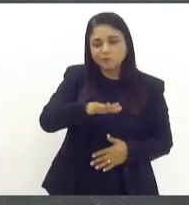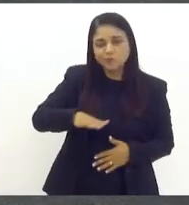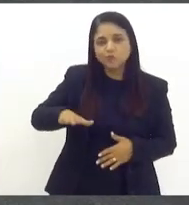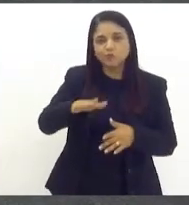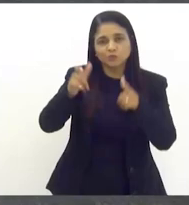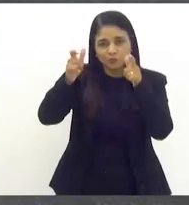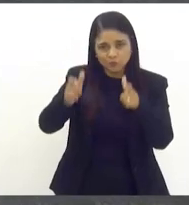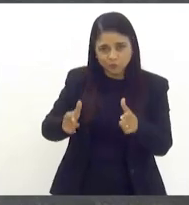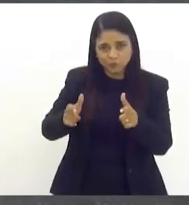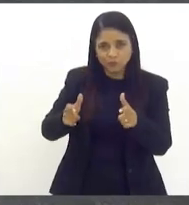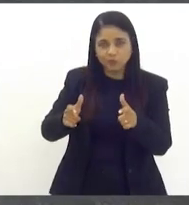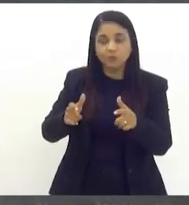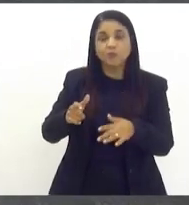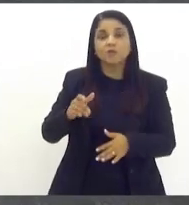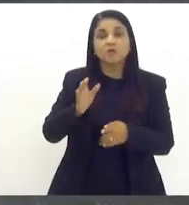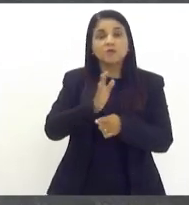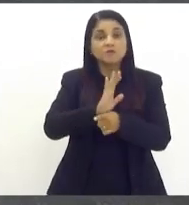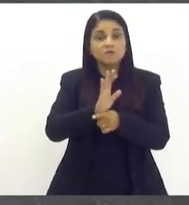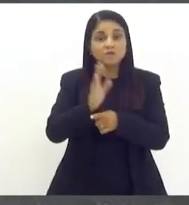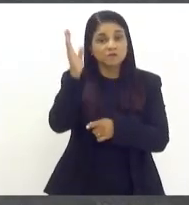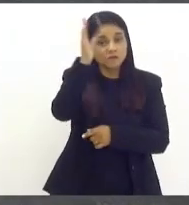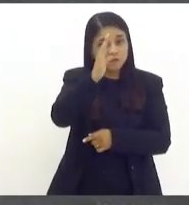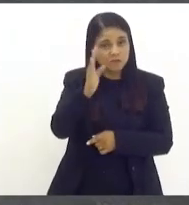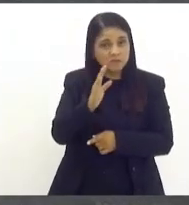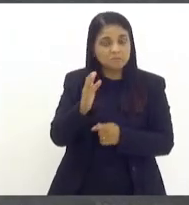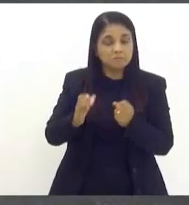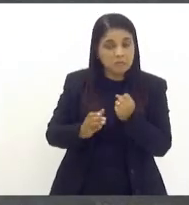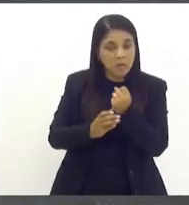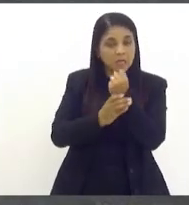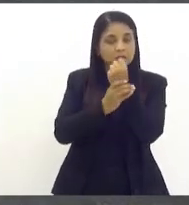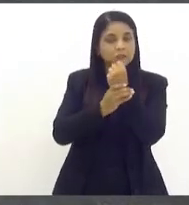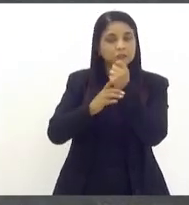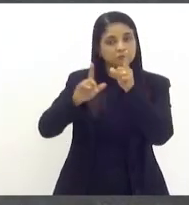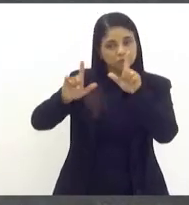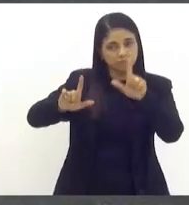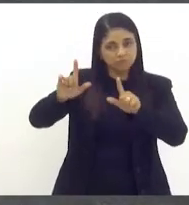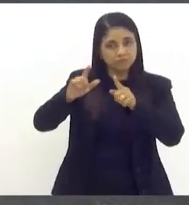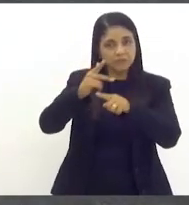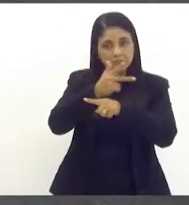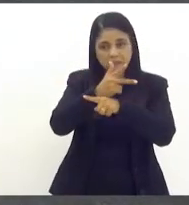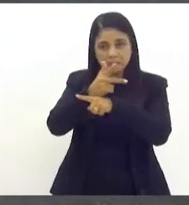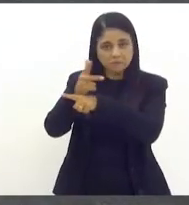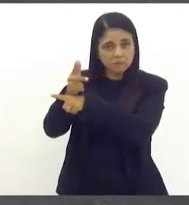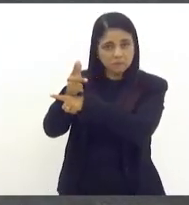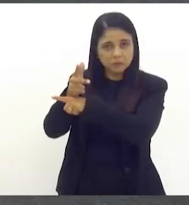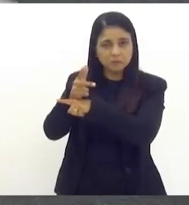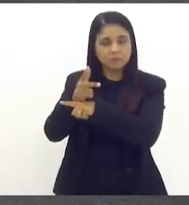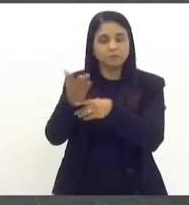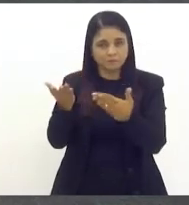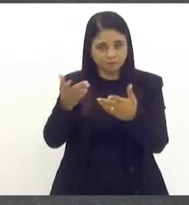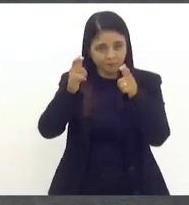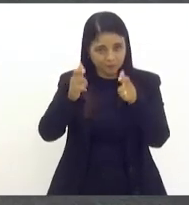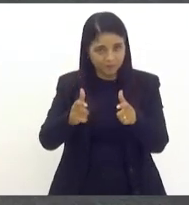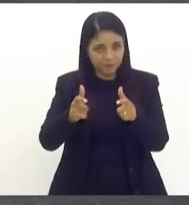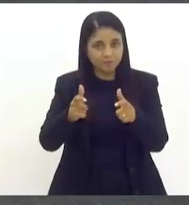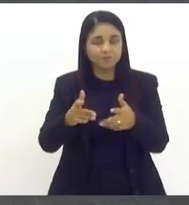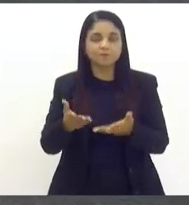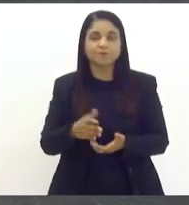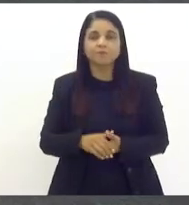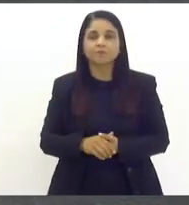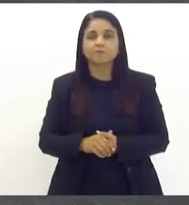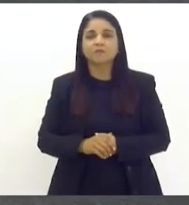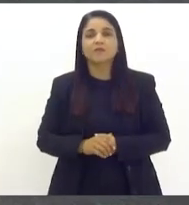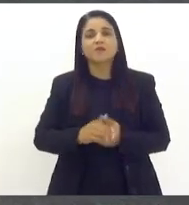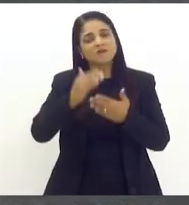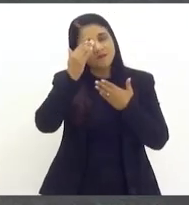os filmes nacionais vão ter essa garantia então a gente vem aqui agradecer muito